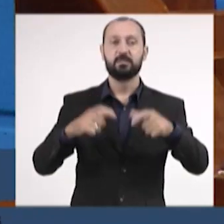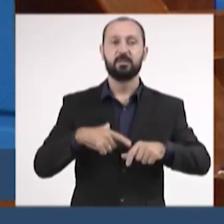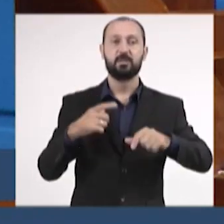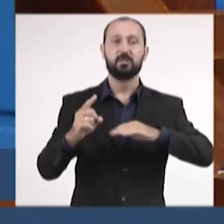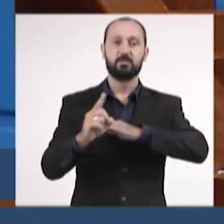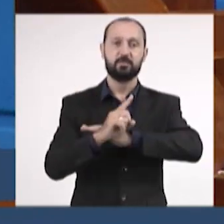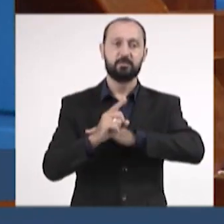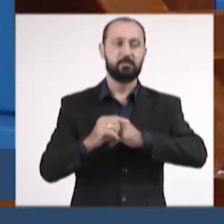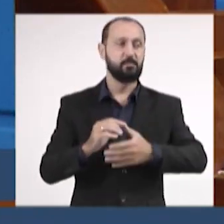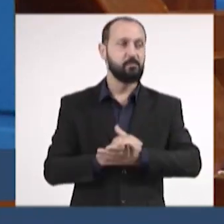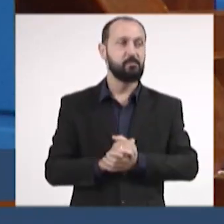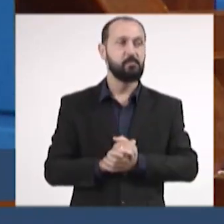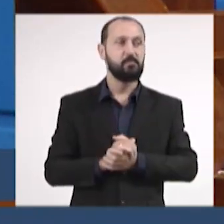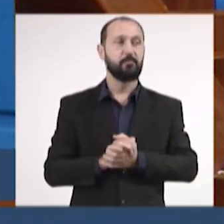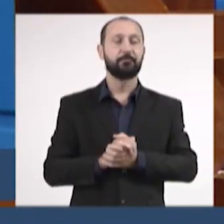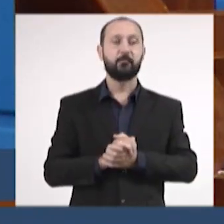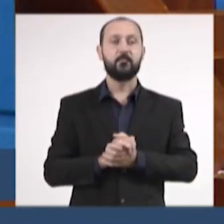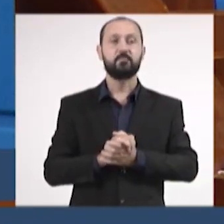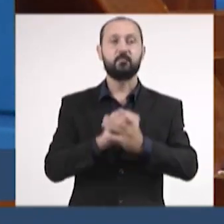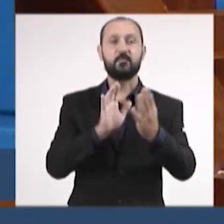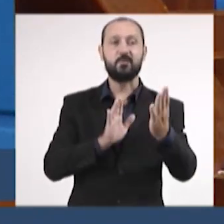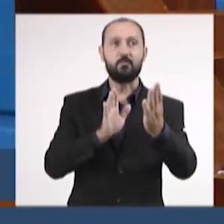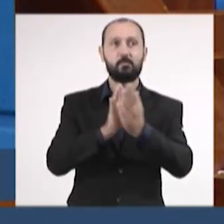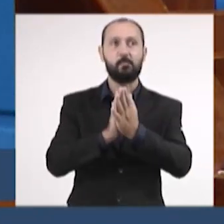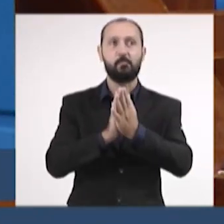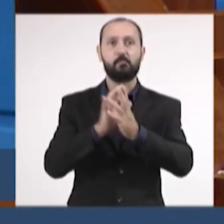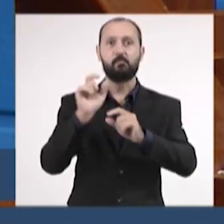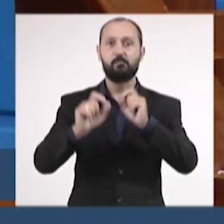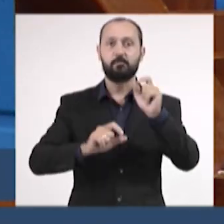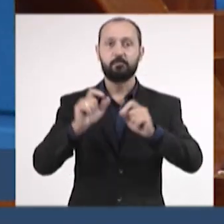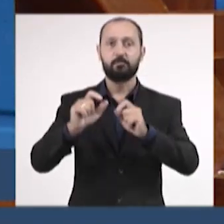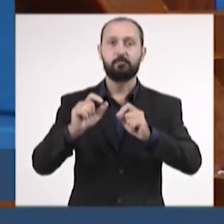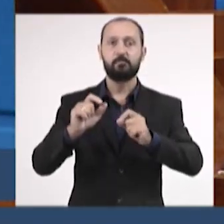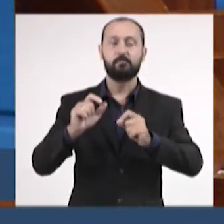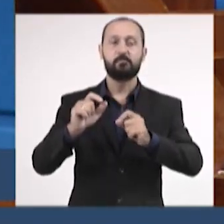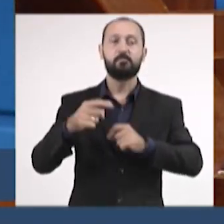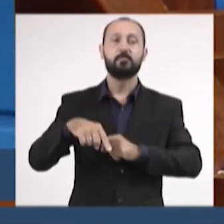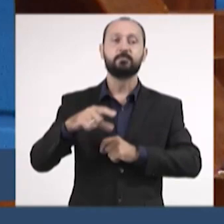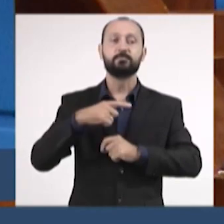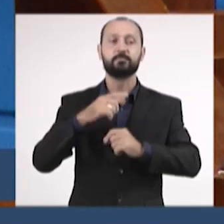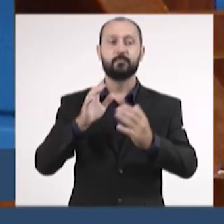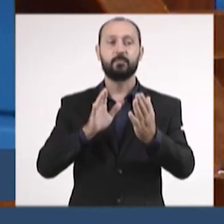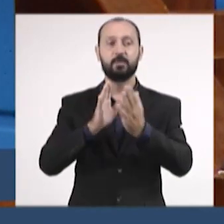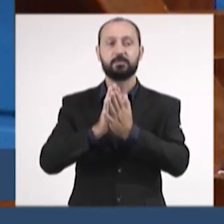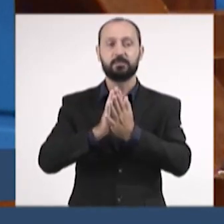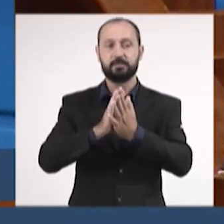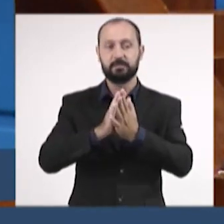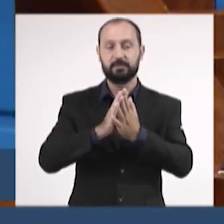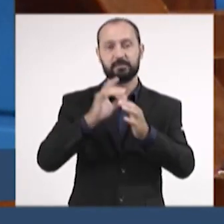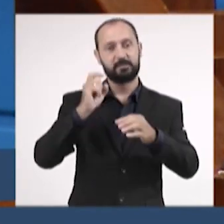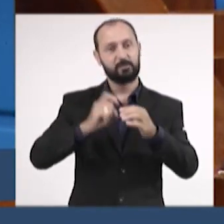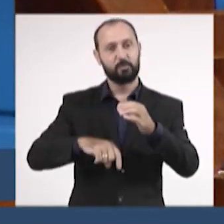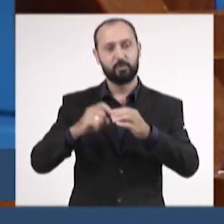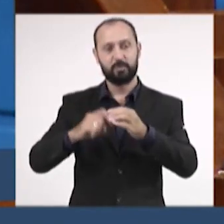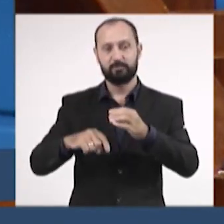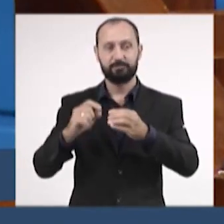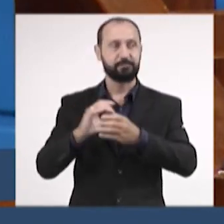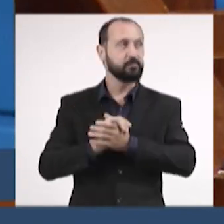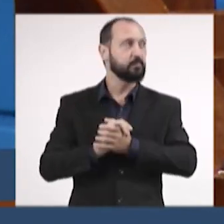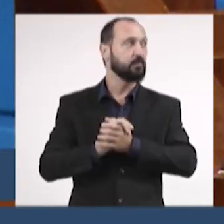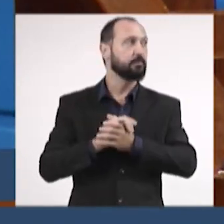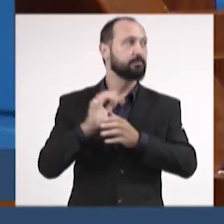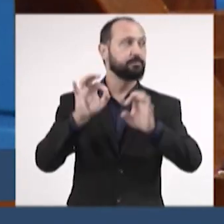de atendimento e o enfrentamento às diversas manifestações de violência sexual. No que tange